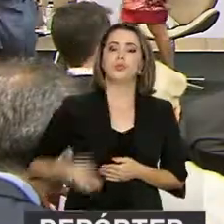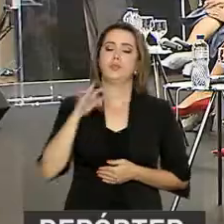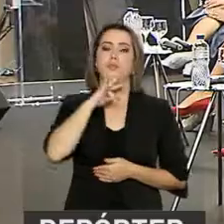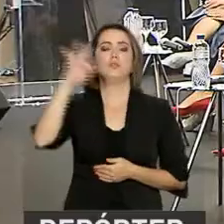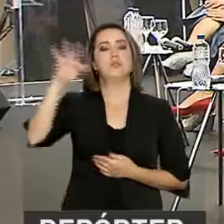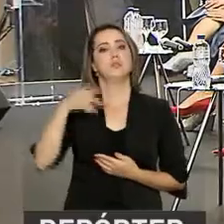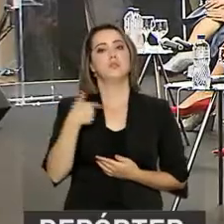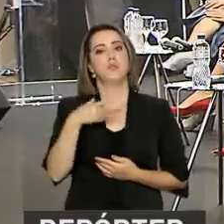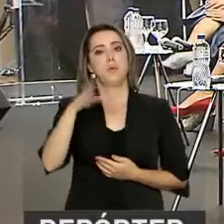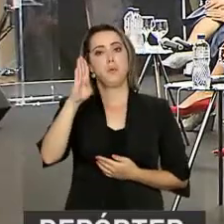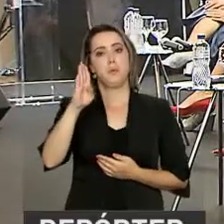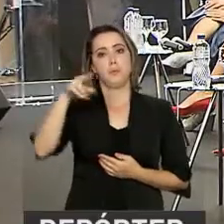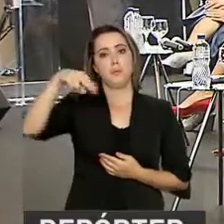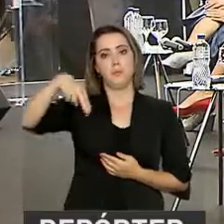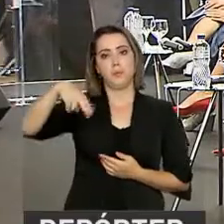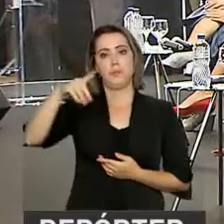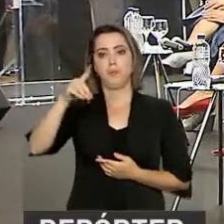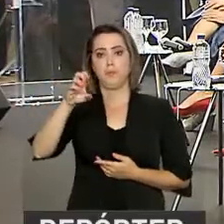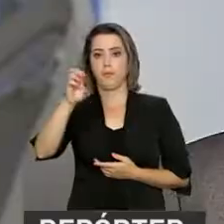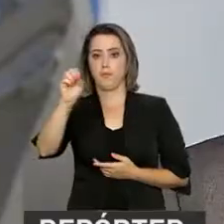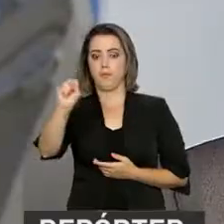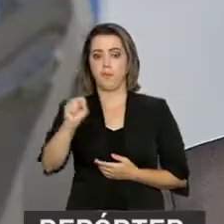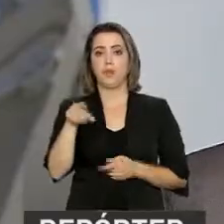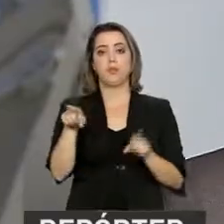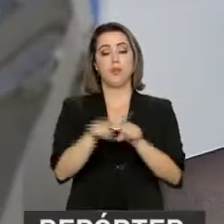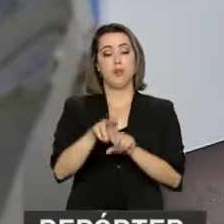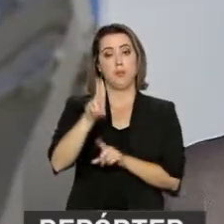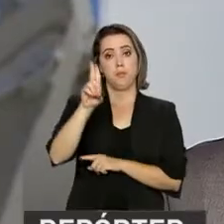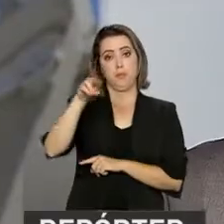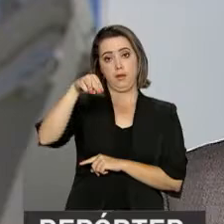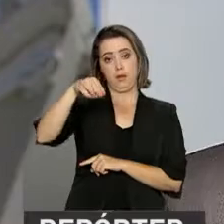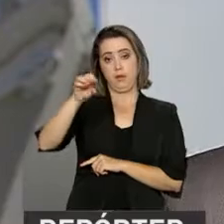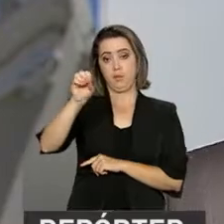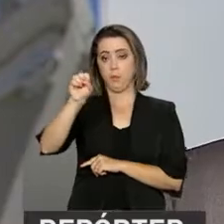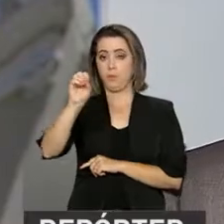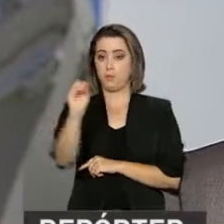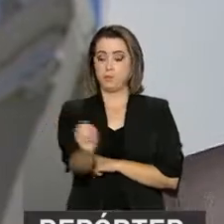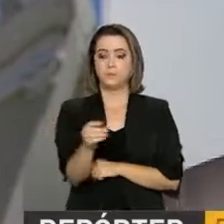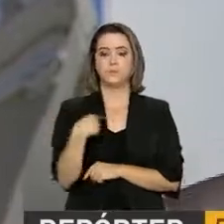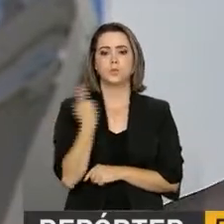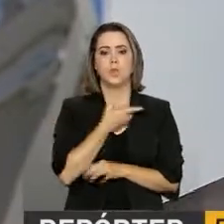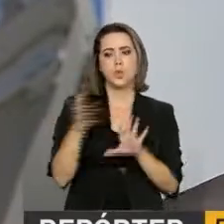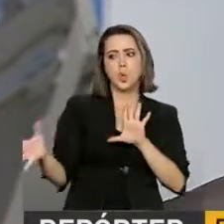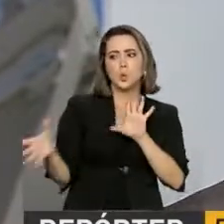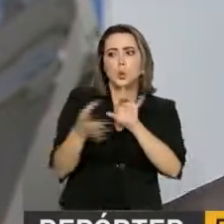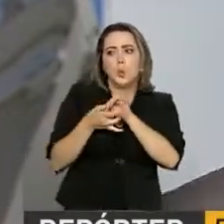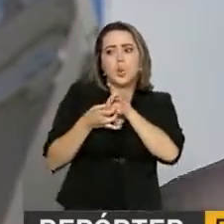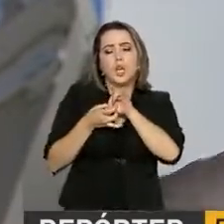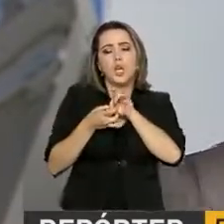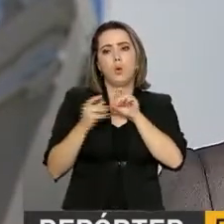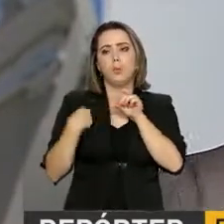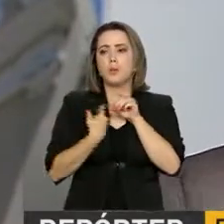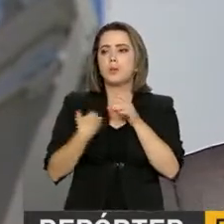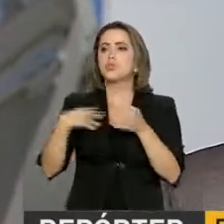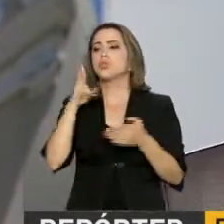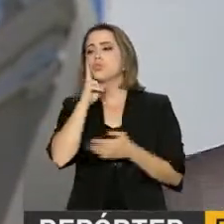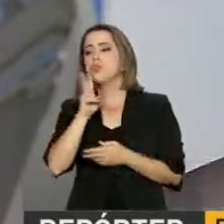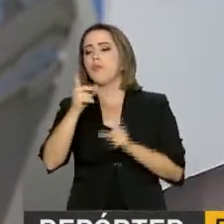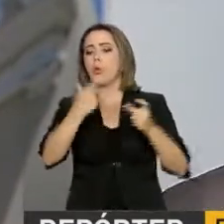do bnds da unesco foi um trabalho de parceria para a gente fazer primeiro um mapeamento